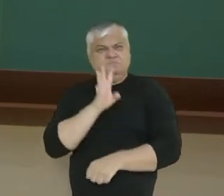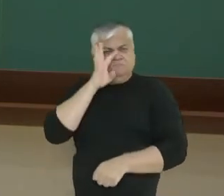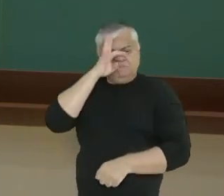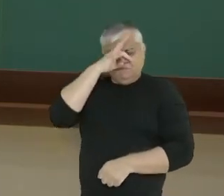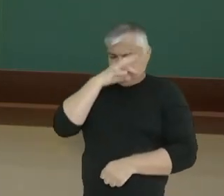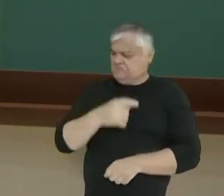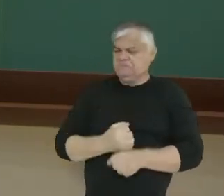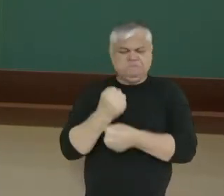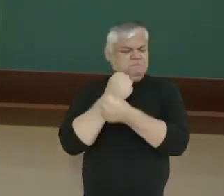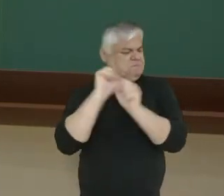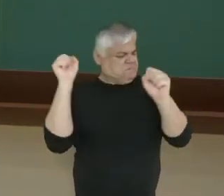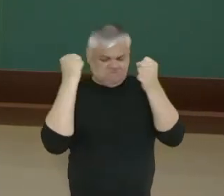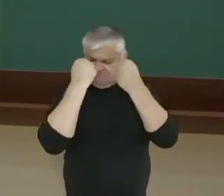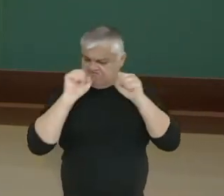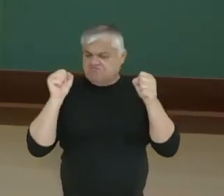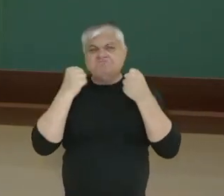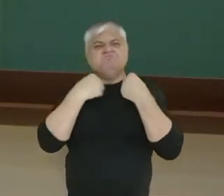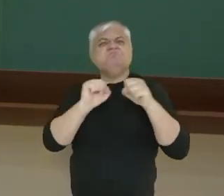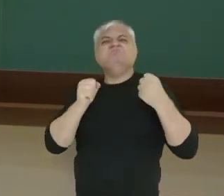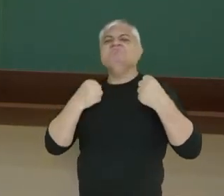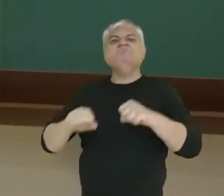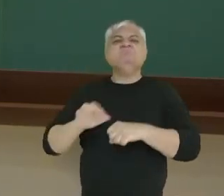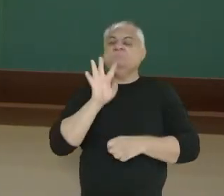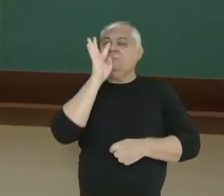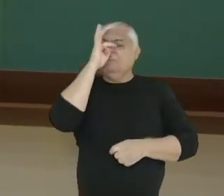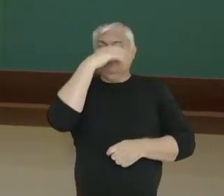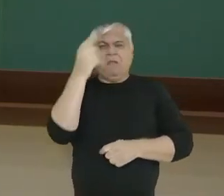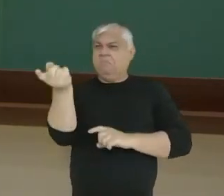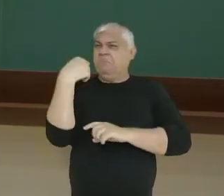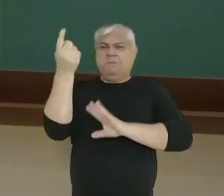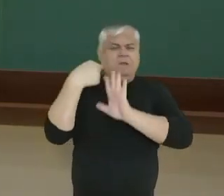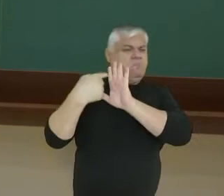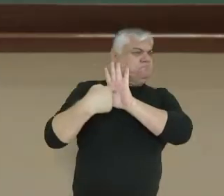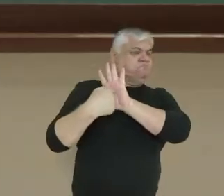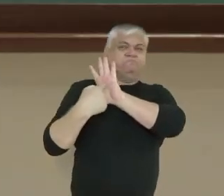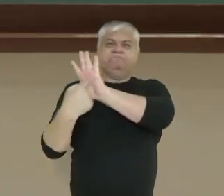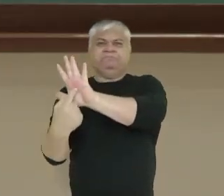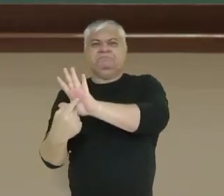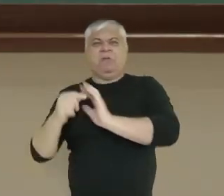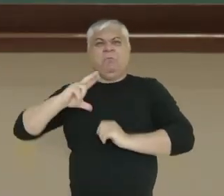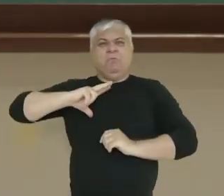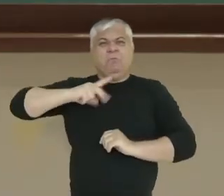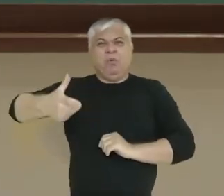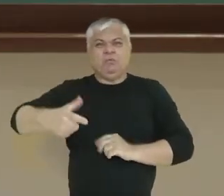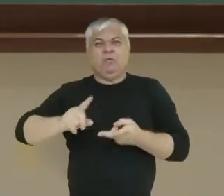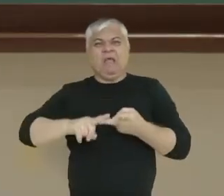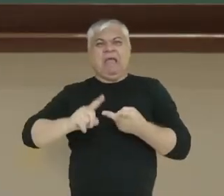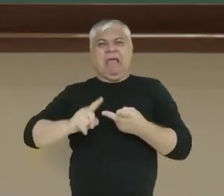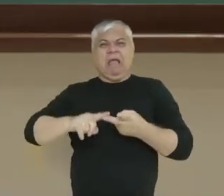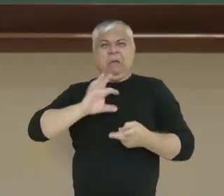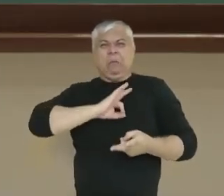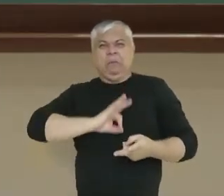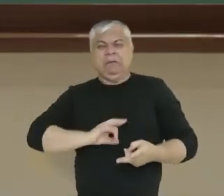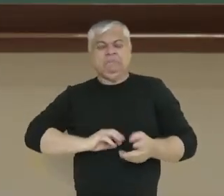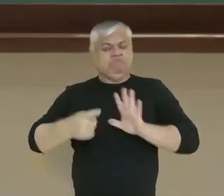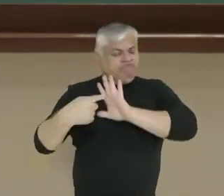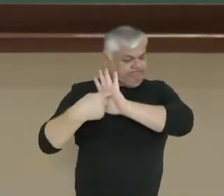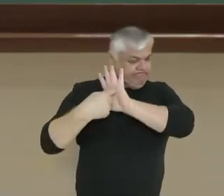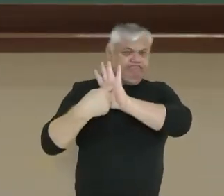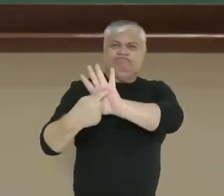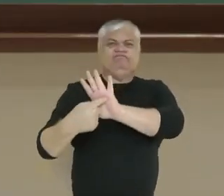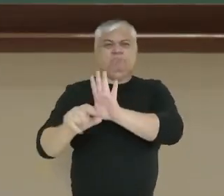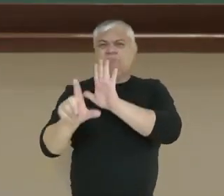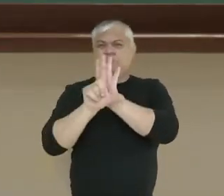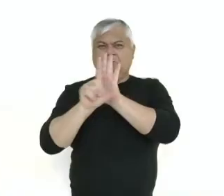mais hostis ao domínio desses portugueses e ao domínio, né, da população branca. Dessas